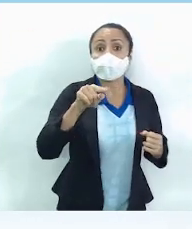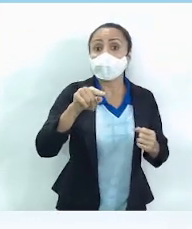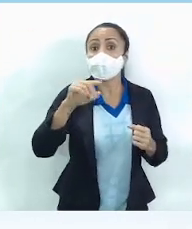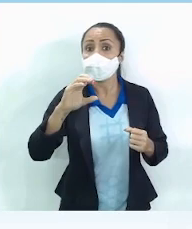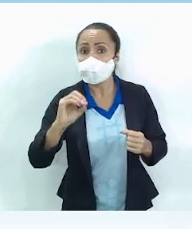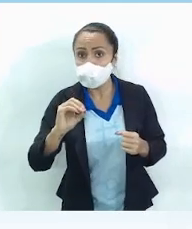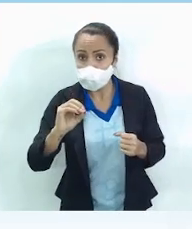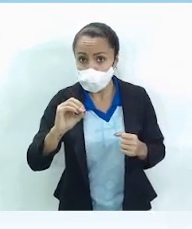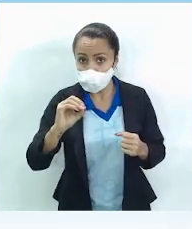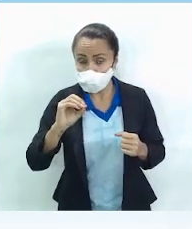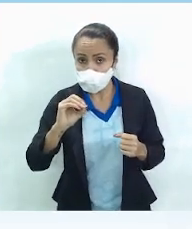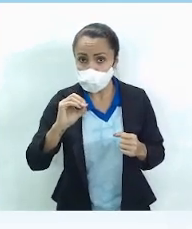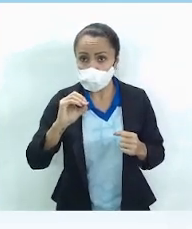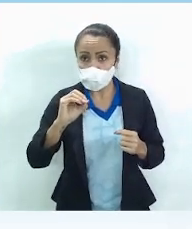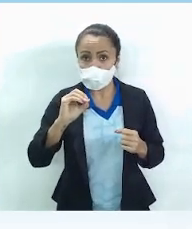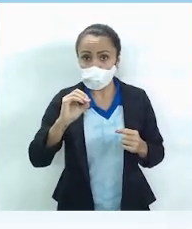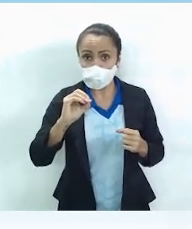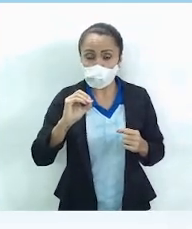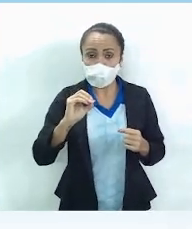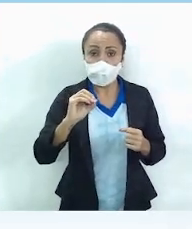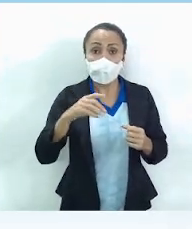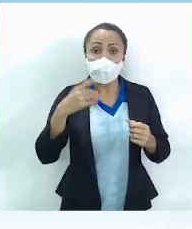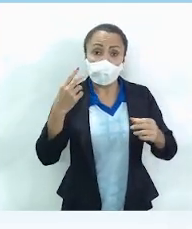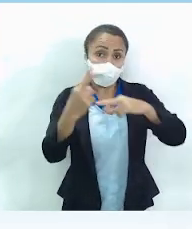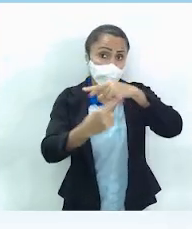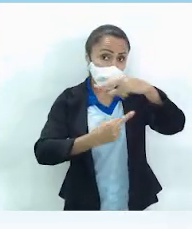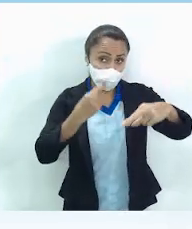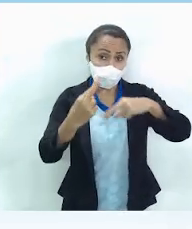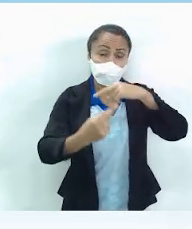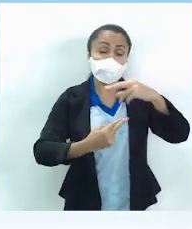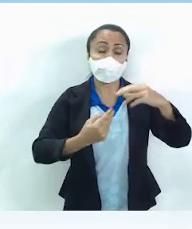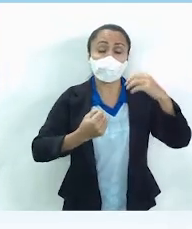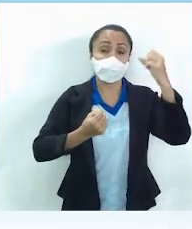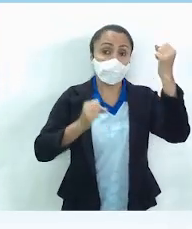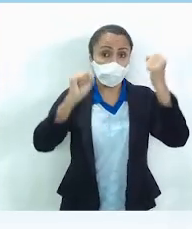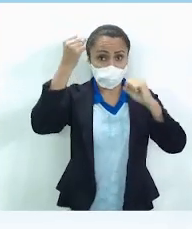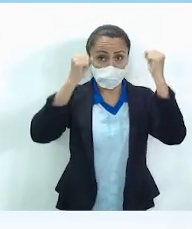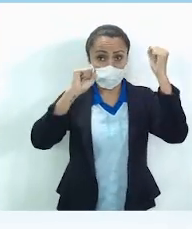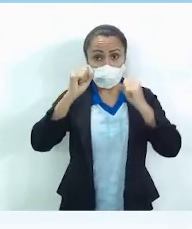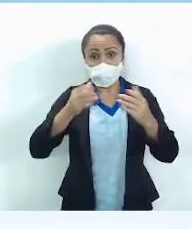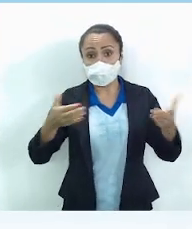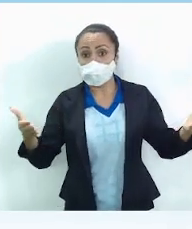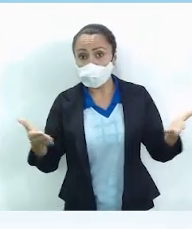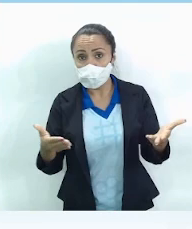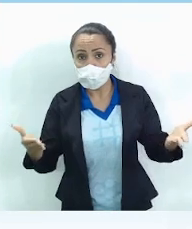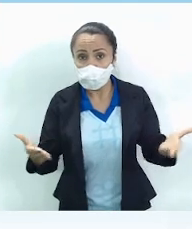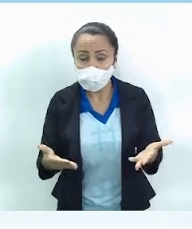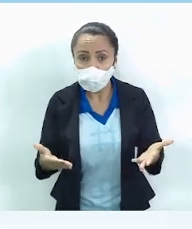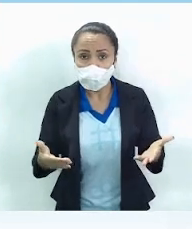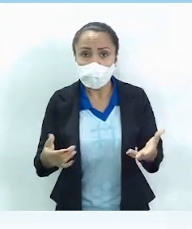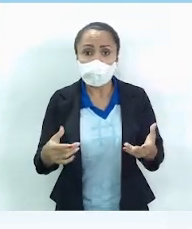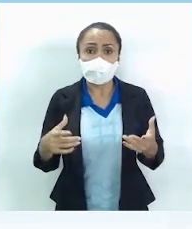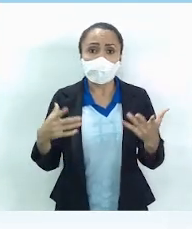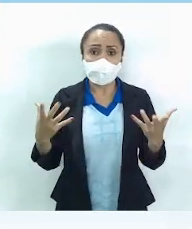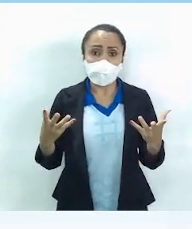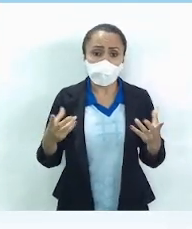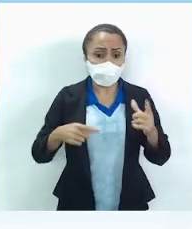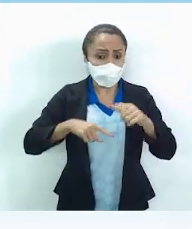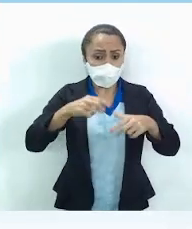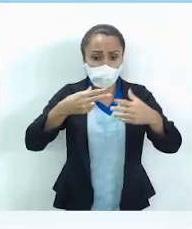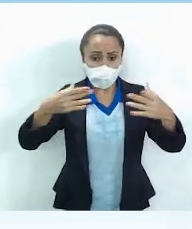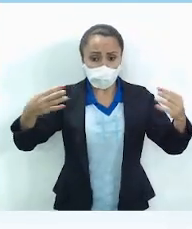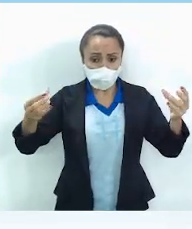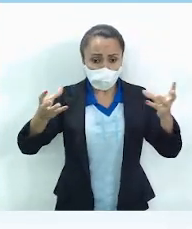na quarta revolução industrial que nós já estamos, que ela produza um artigo